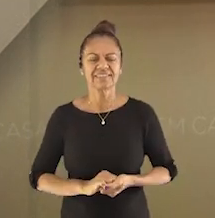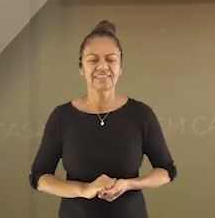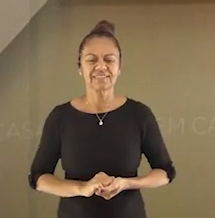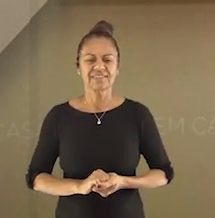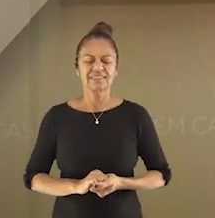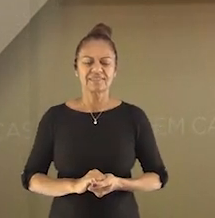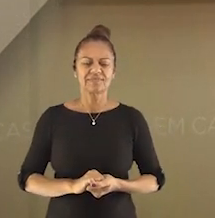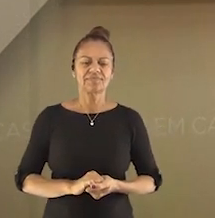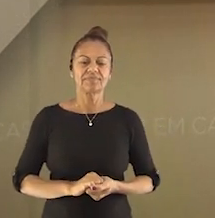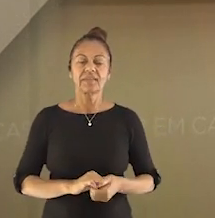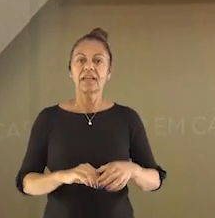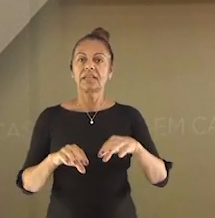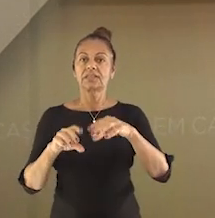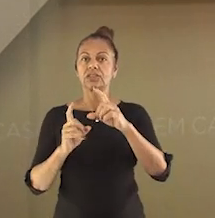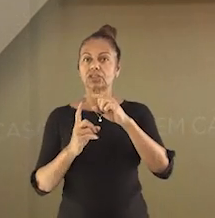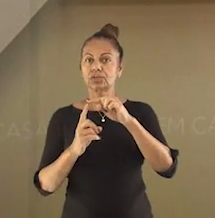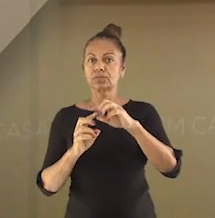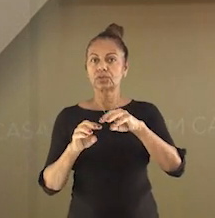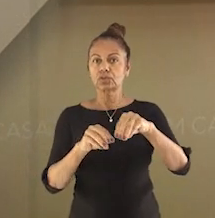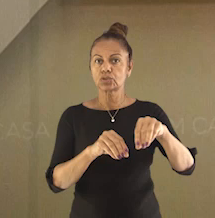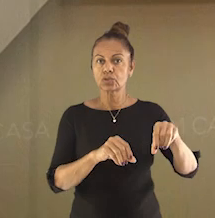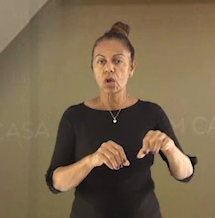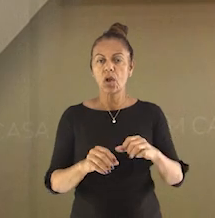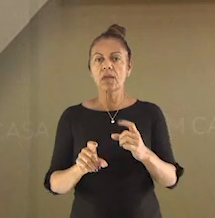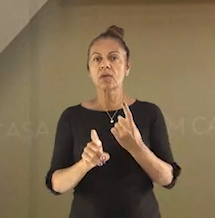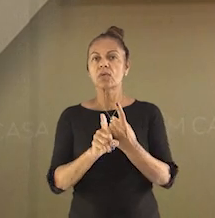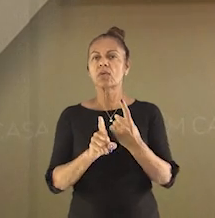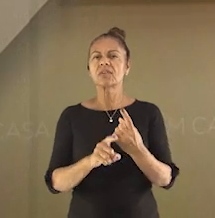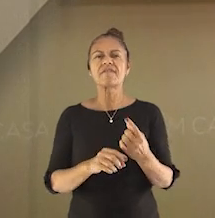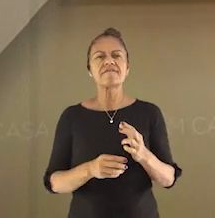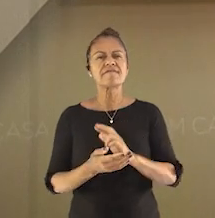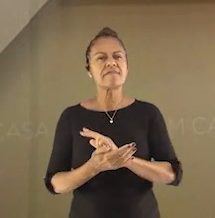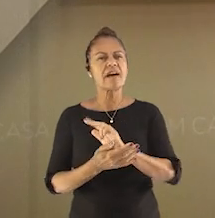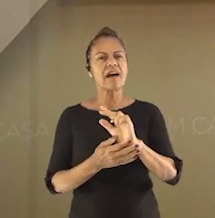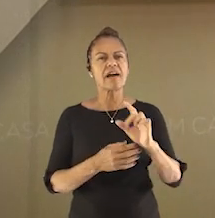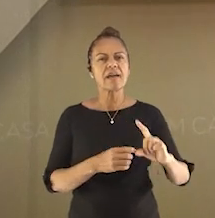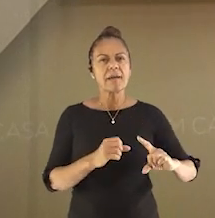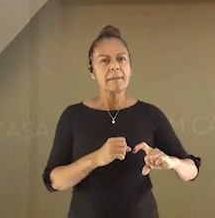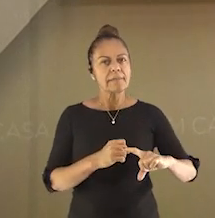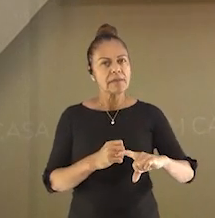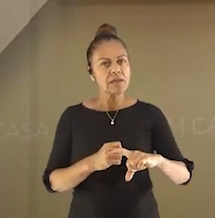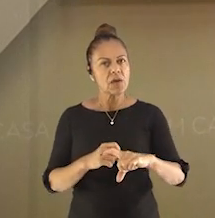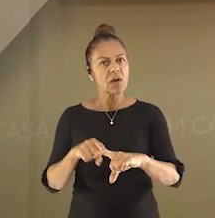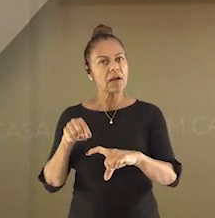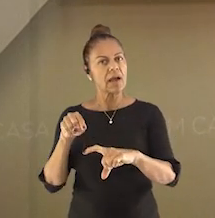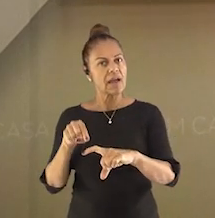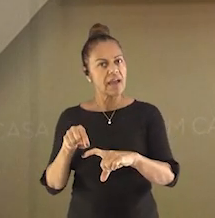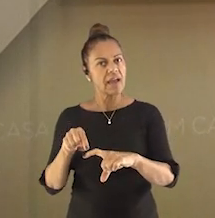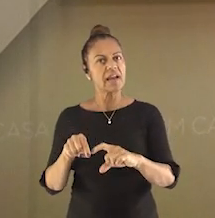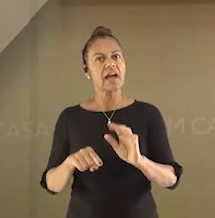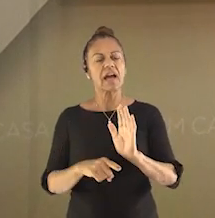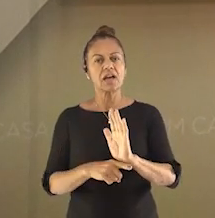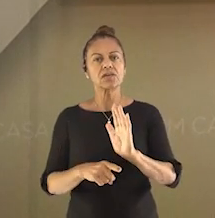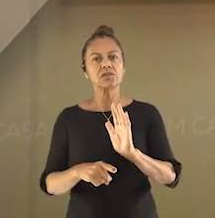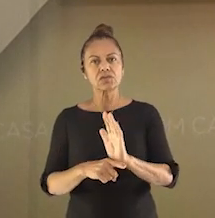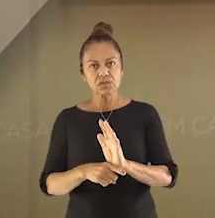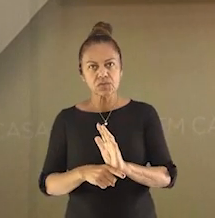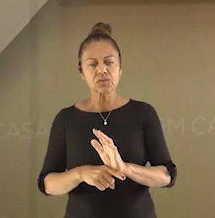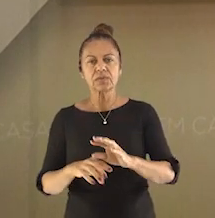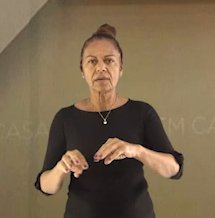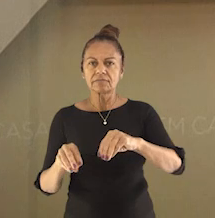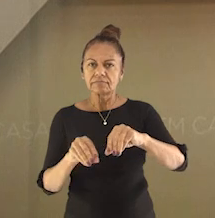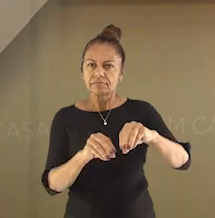de solo também é possível encontrar muitas minhocas, que contribuem para deixar o solo rico